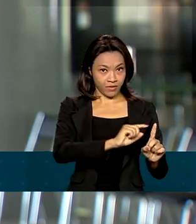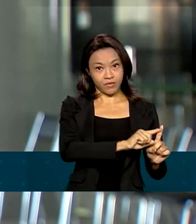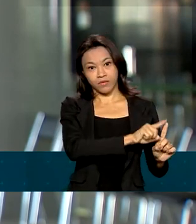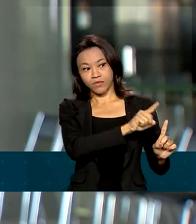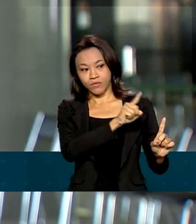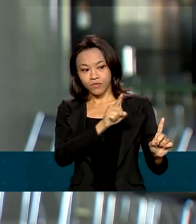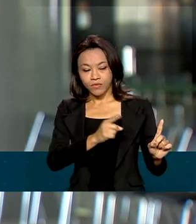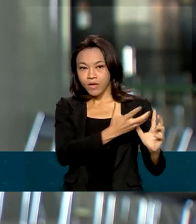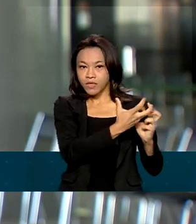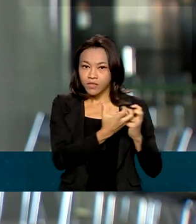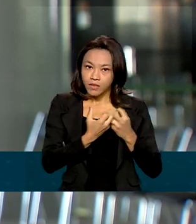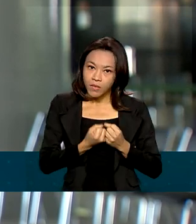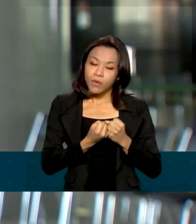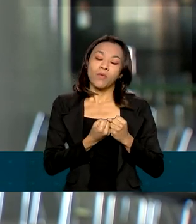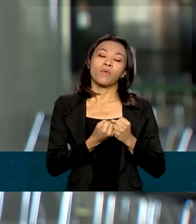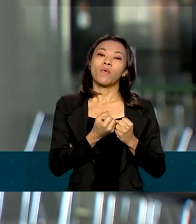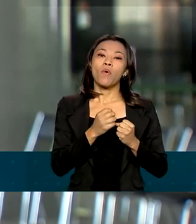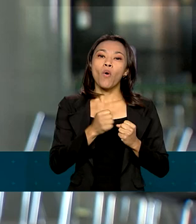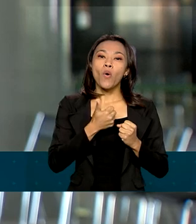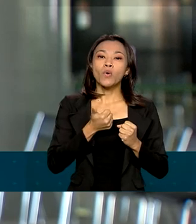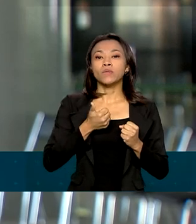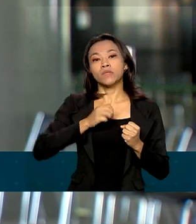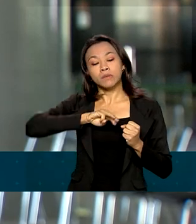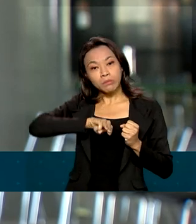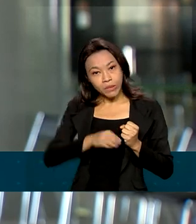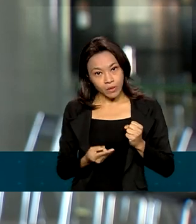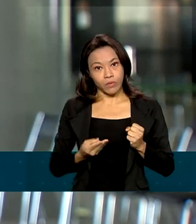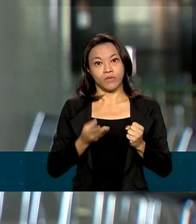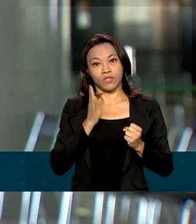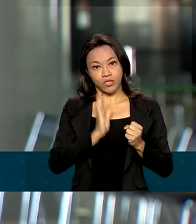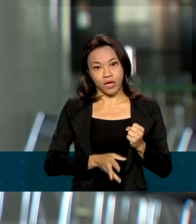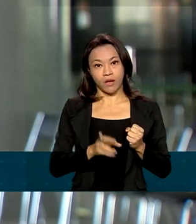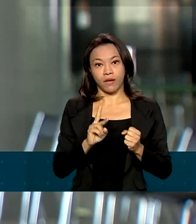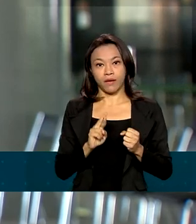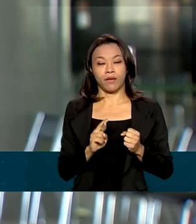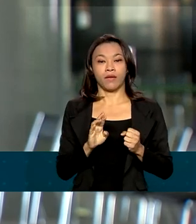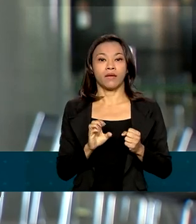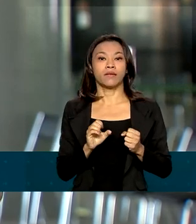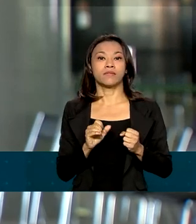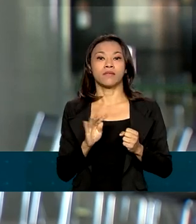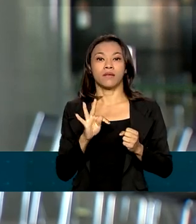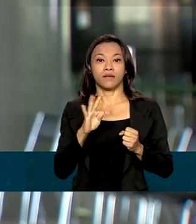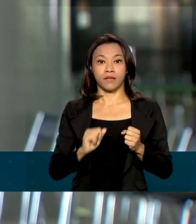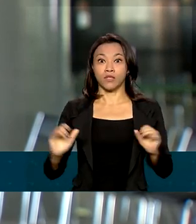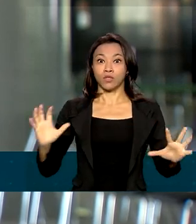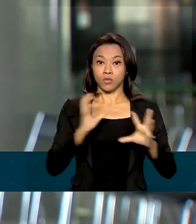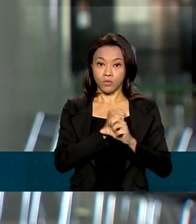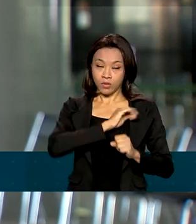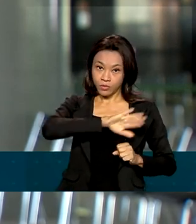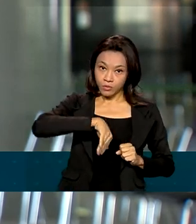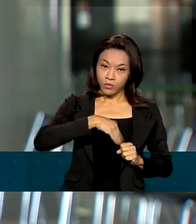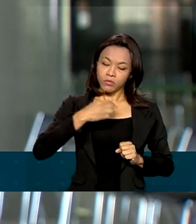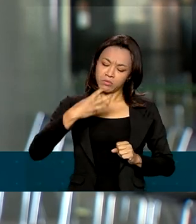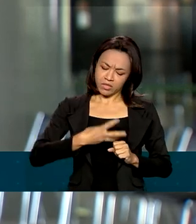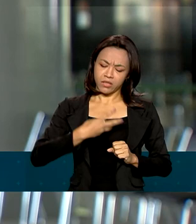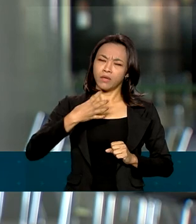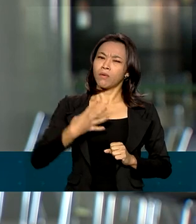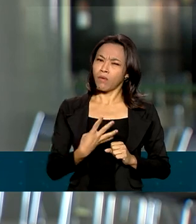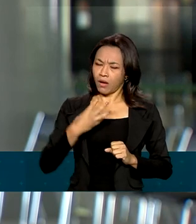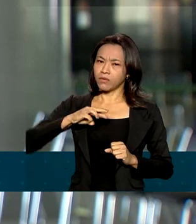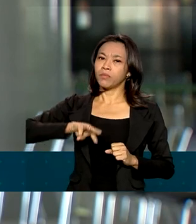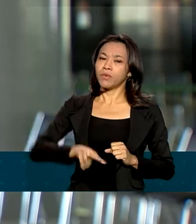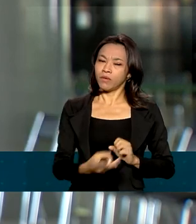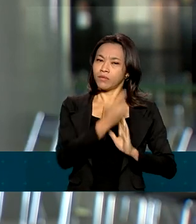cerca de 11 milhões de declarações a estimativa é que sejam entregues aí no total cerca de 34 milhões